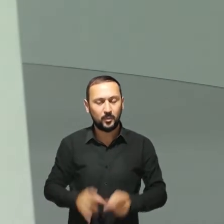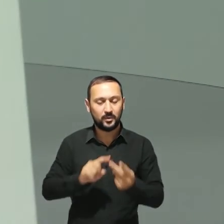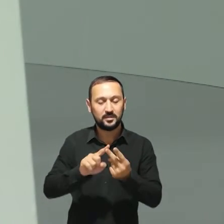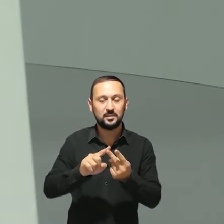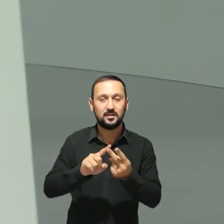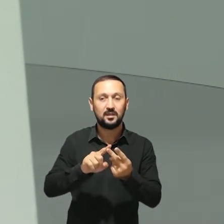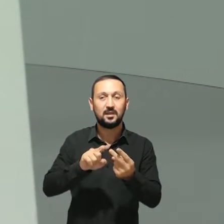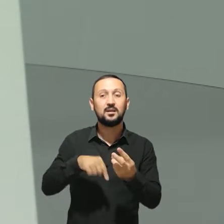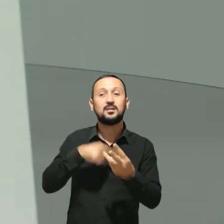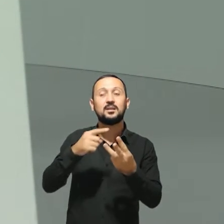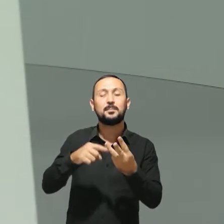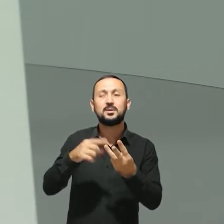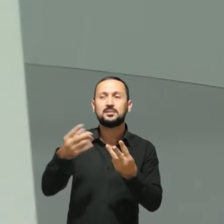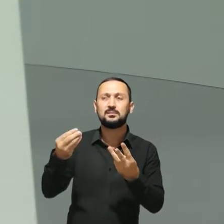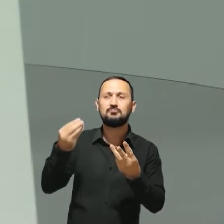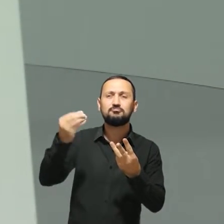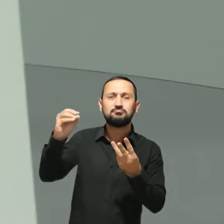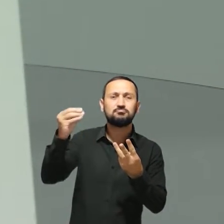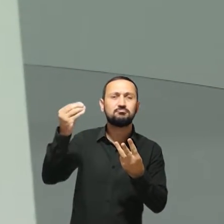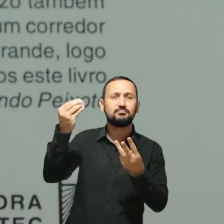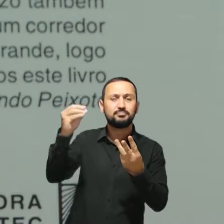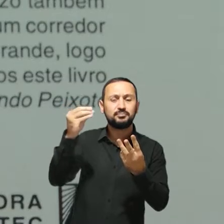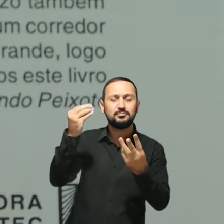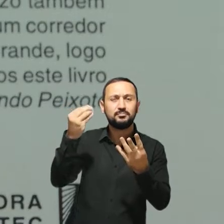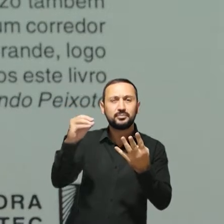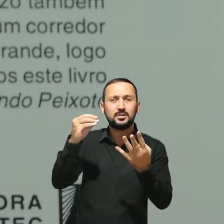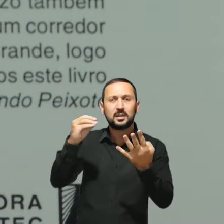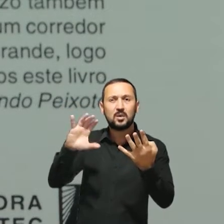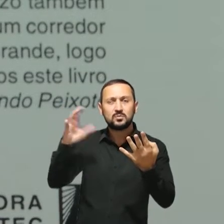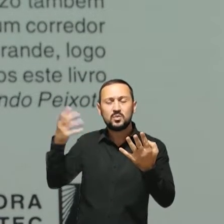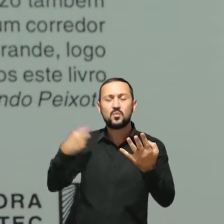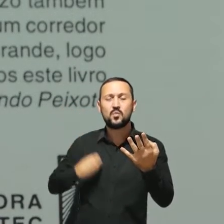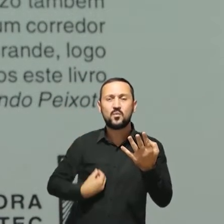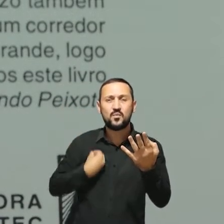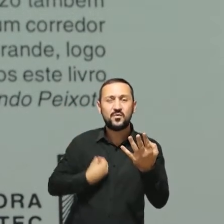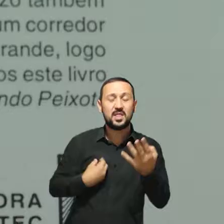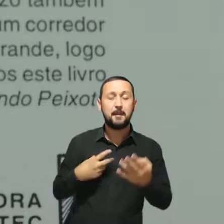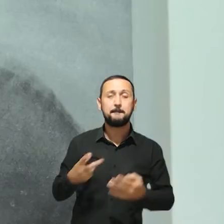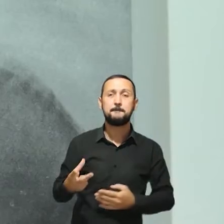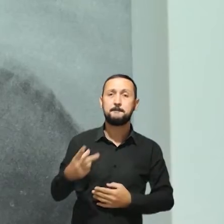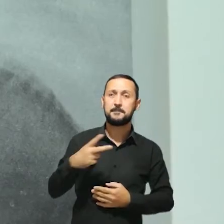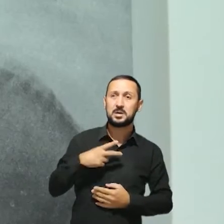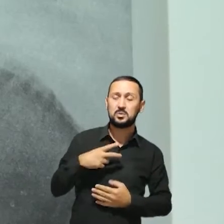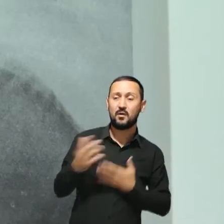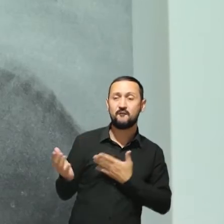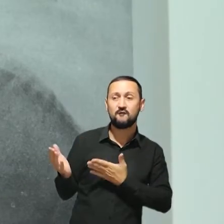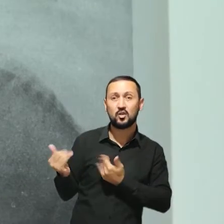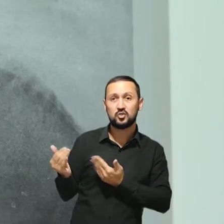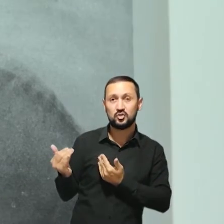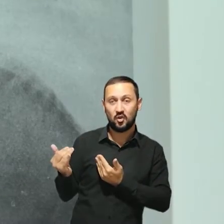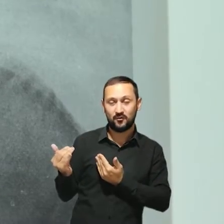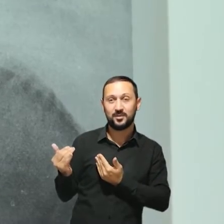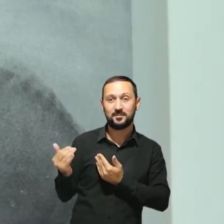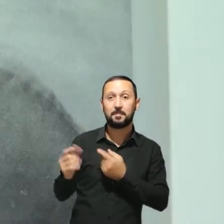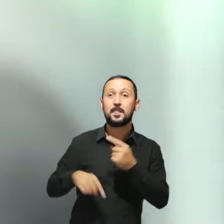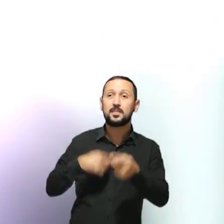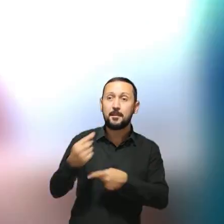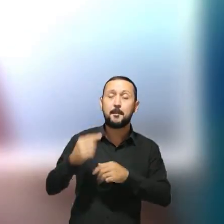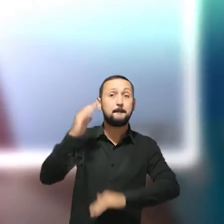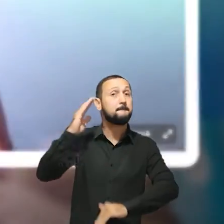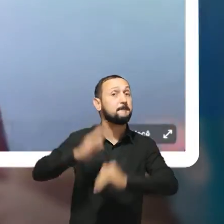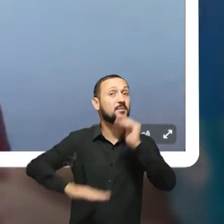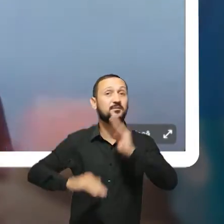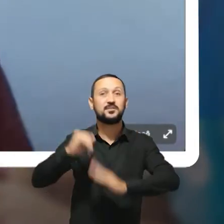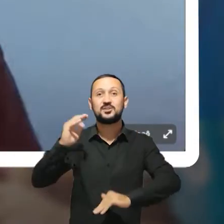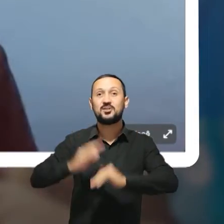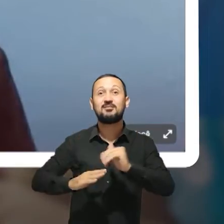ele vai para o nascimento dela, e depois ele vai trazendo vários fatos da vida dela, tanto da vida dela juvenil,